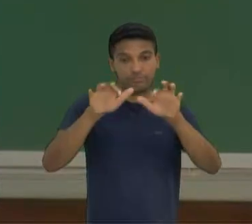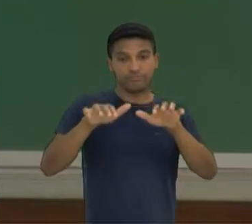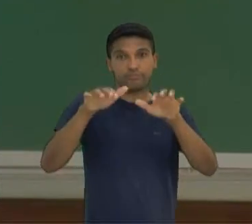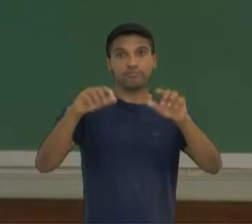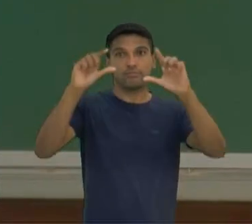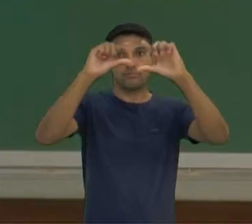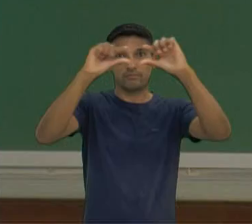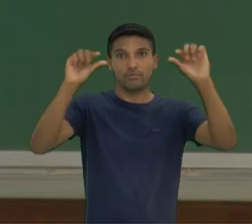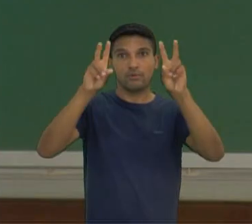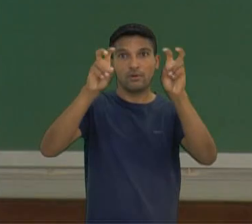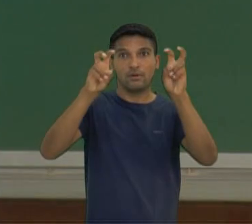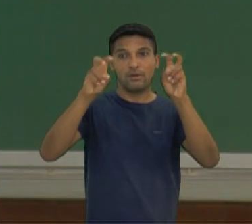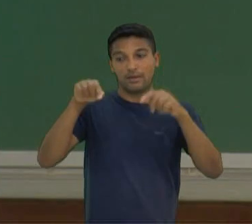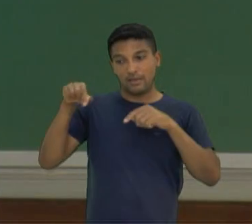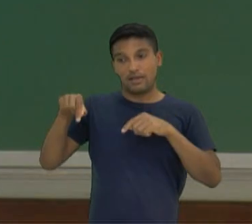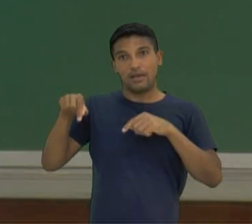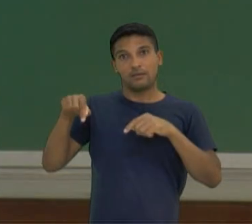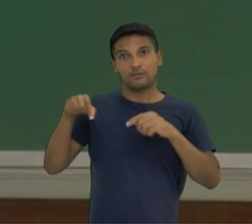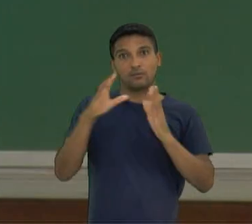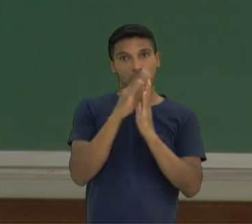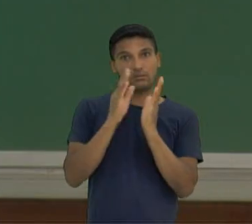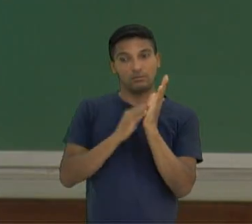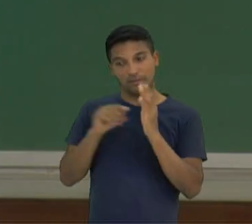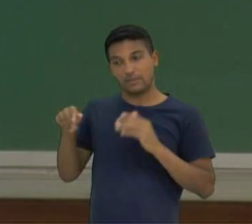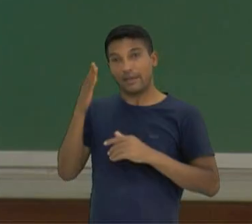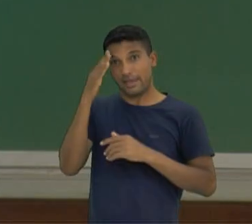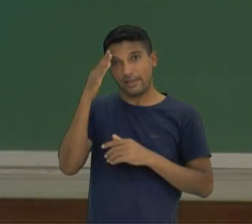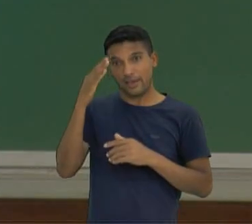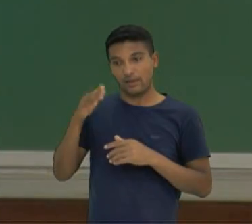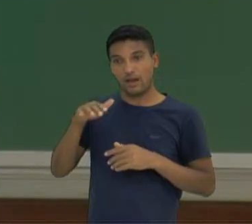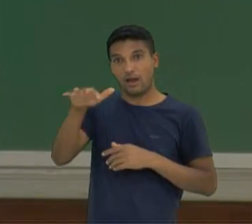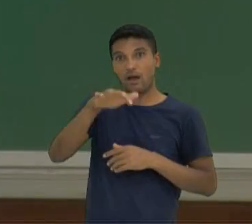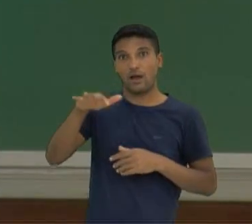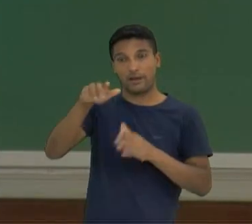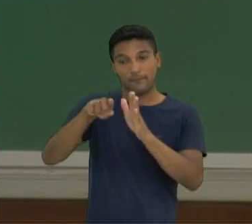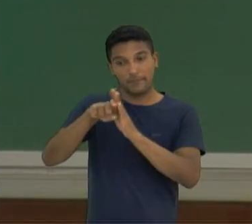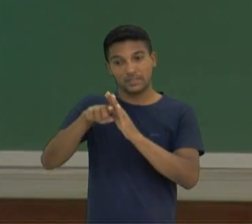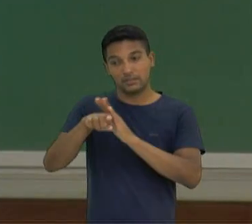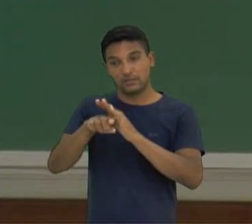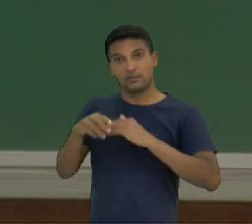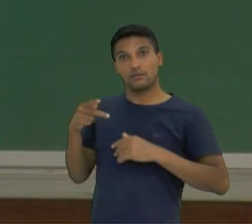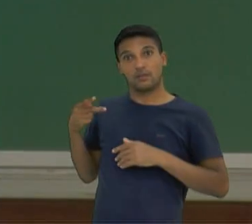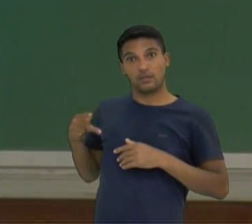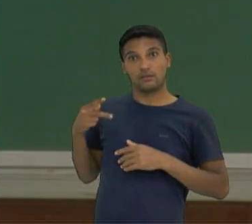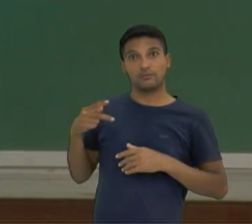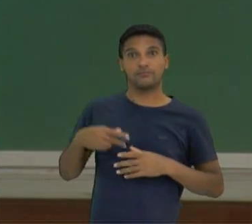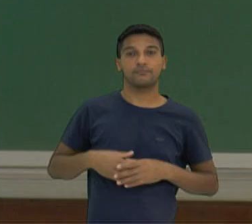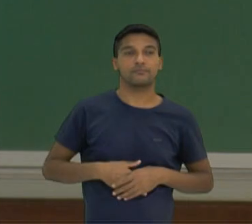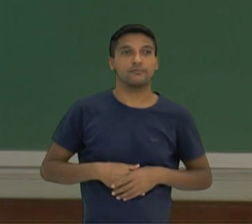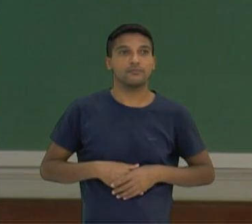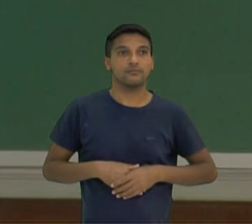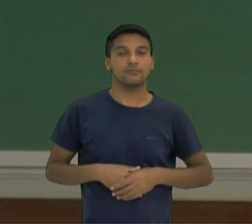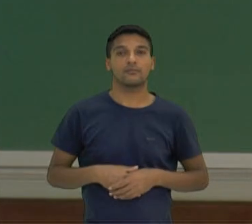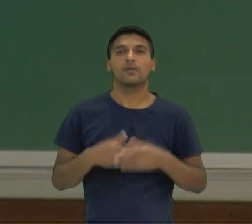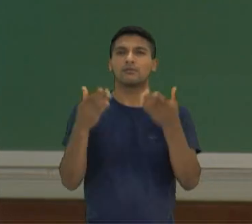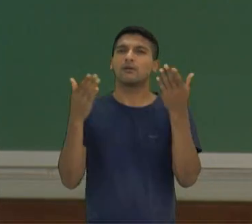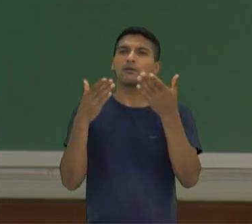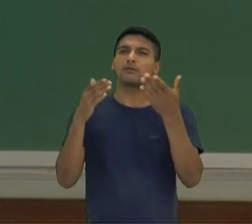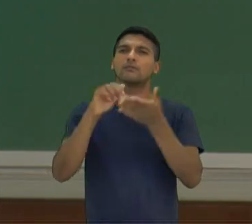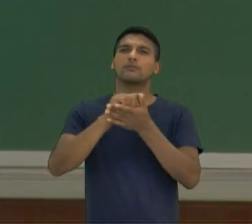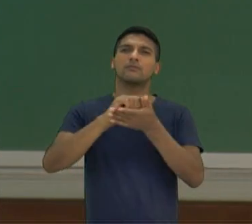é um estudioso dessa área. E agora nós temos o exercício de número 3, sobre um trecho